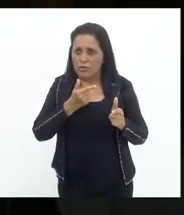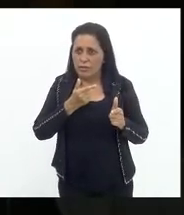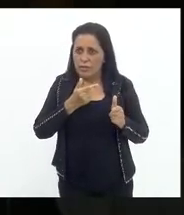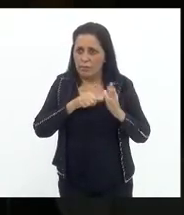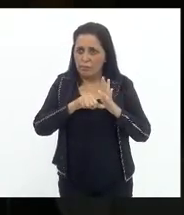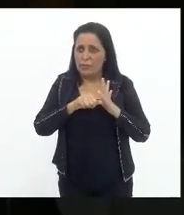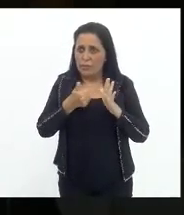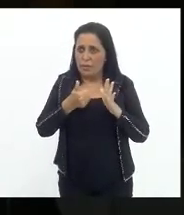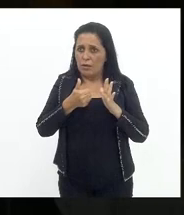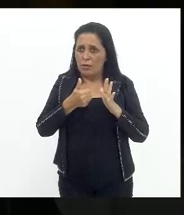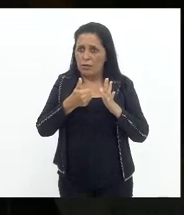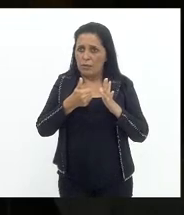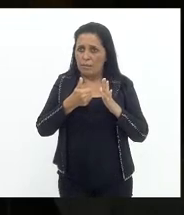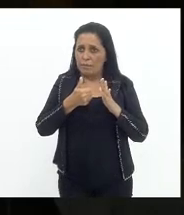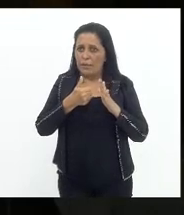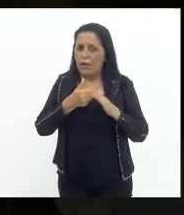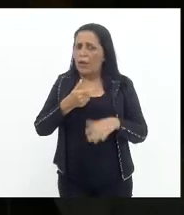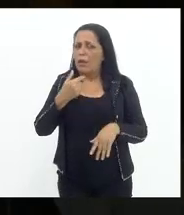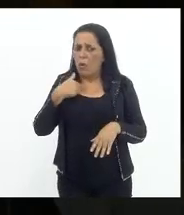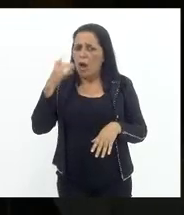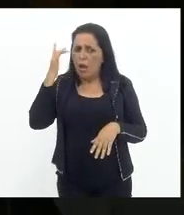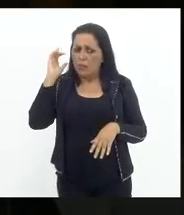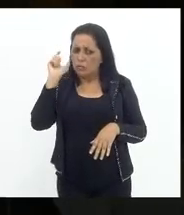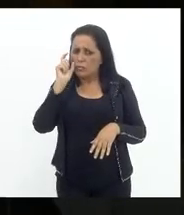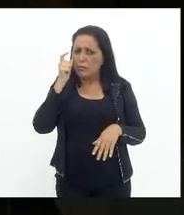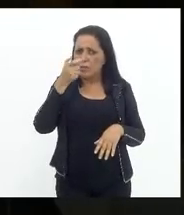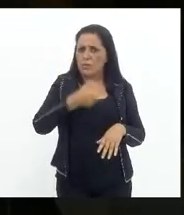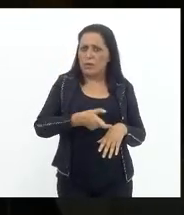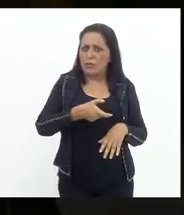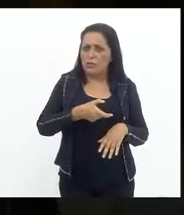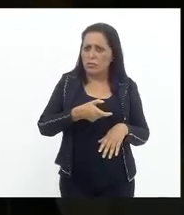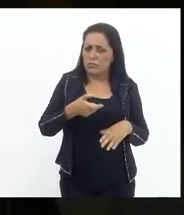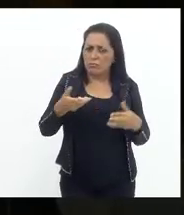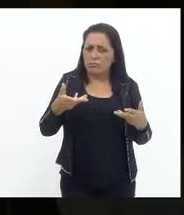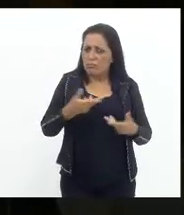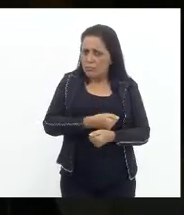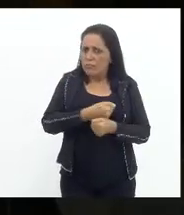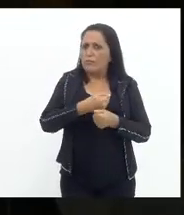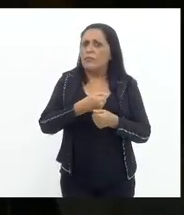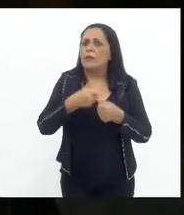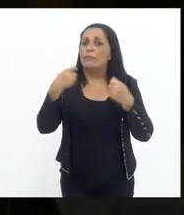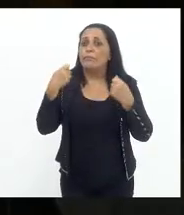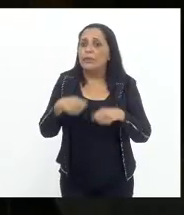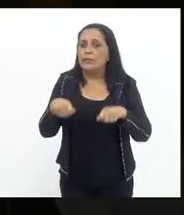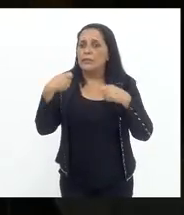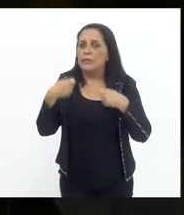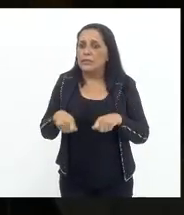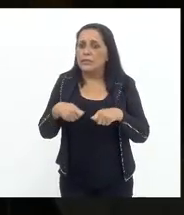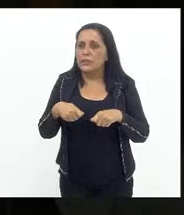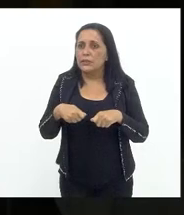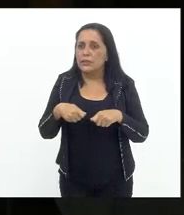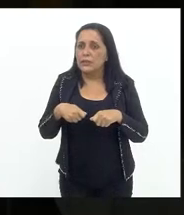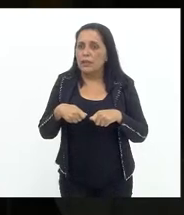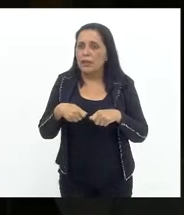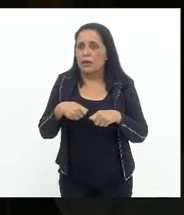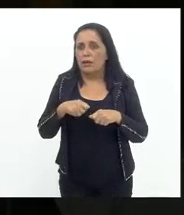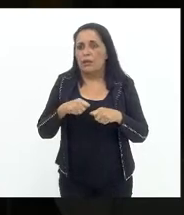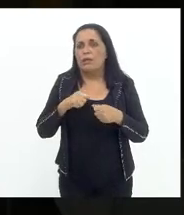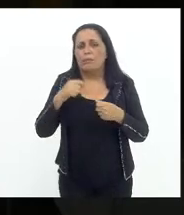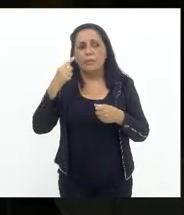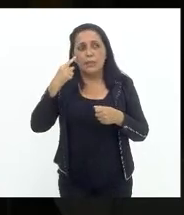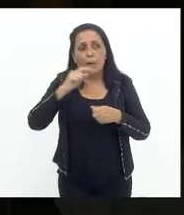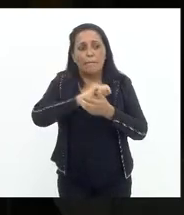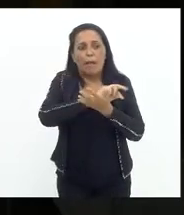lugar, eu classifico como um embate interessante, um embate crível, um embate necessário da pluralidade de